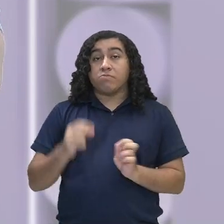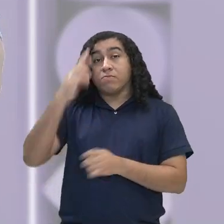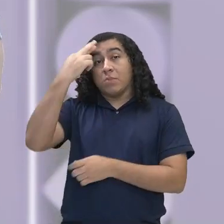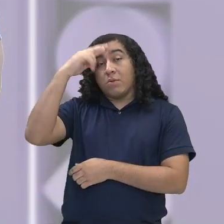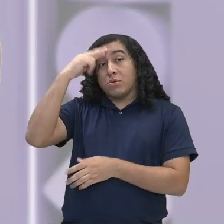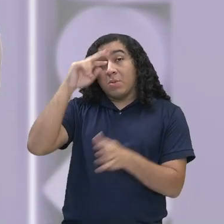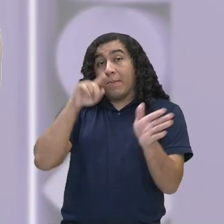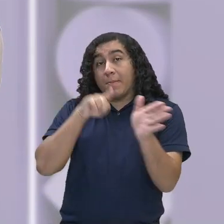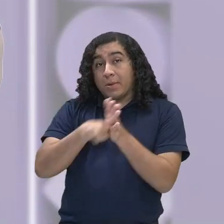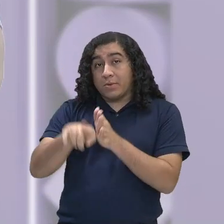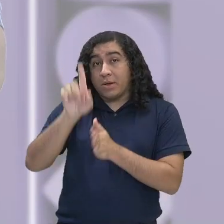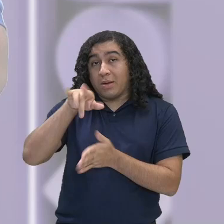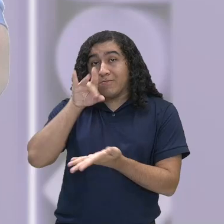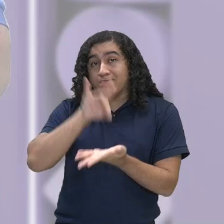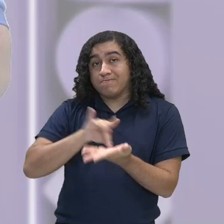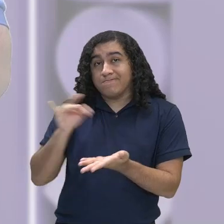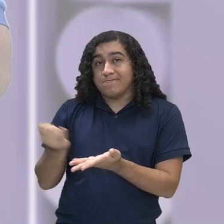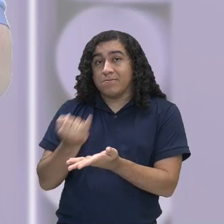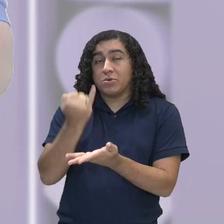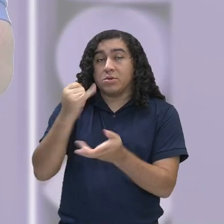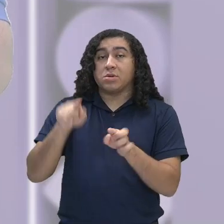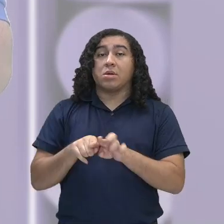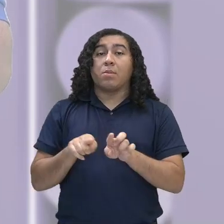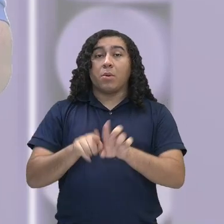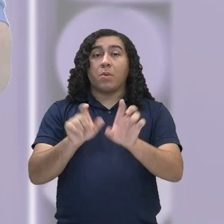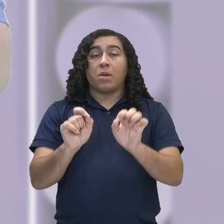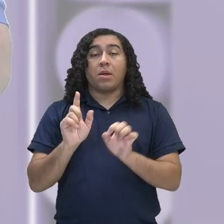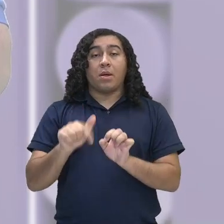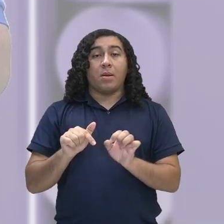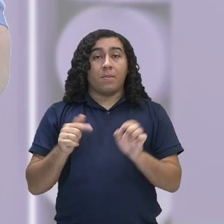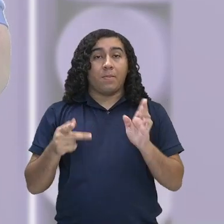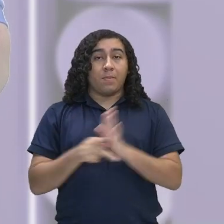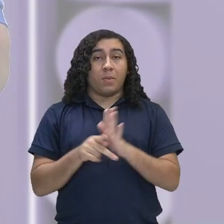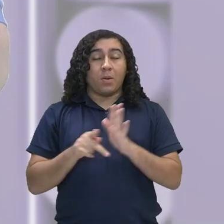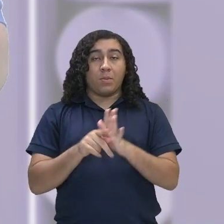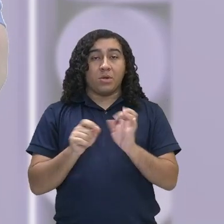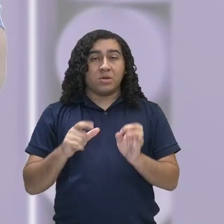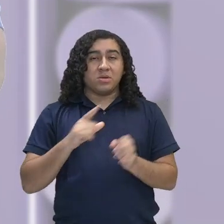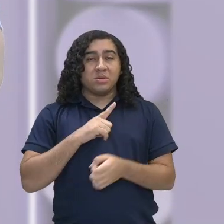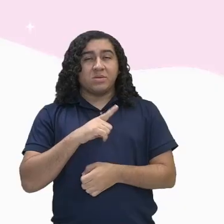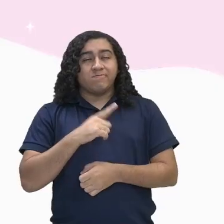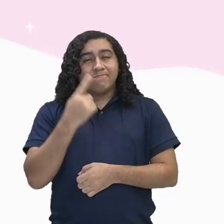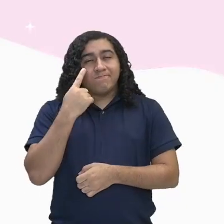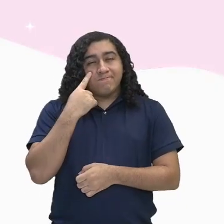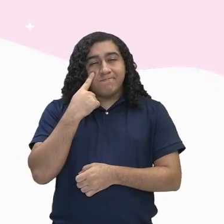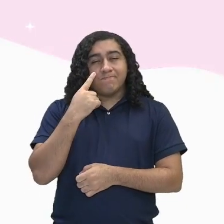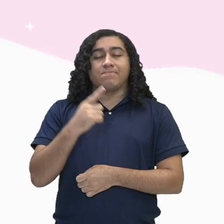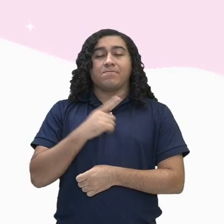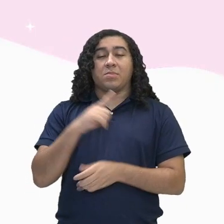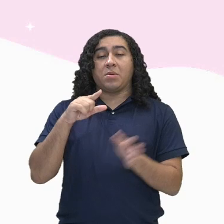bem profunda, mas também, ao mesmo tempo, é bem provocadora. Vamos lá, então?